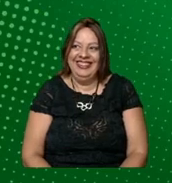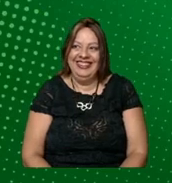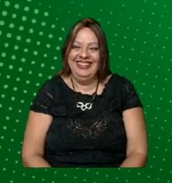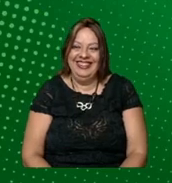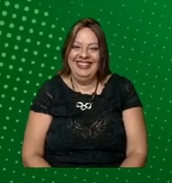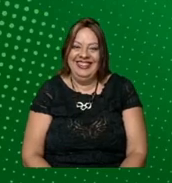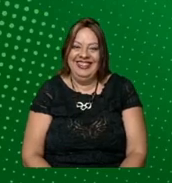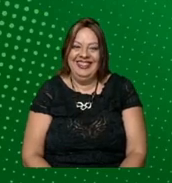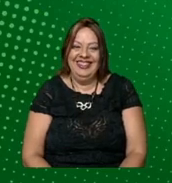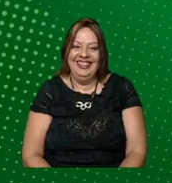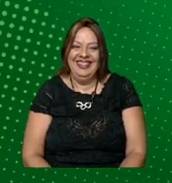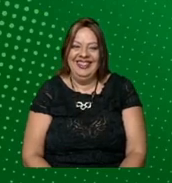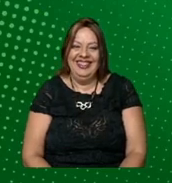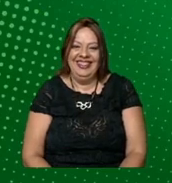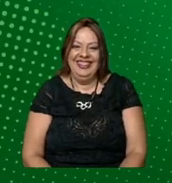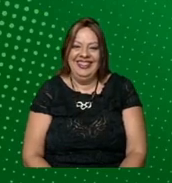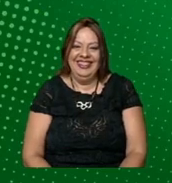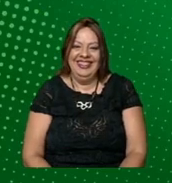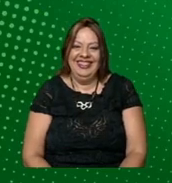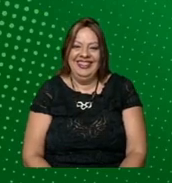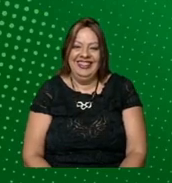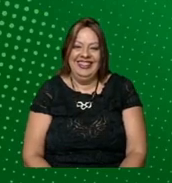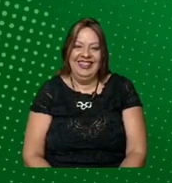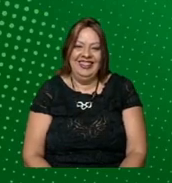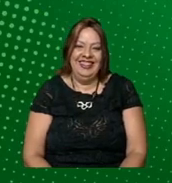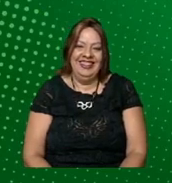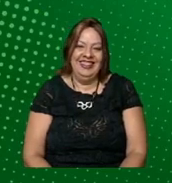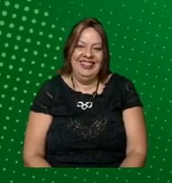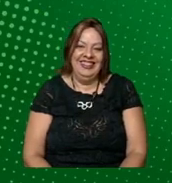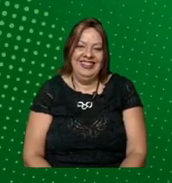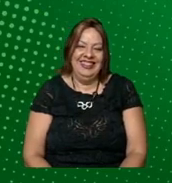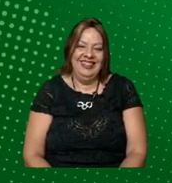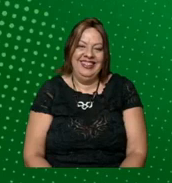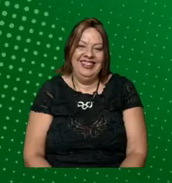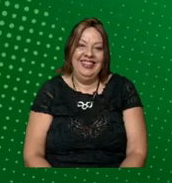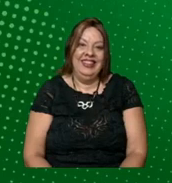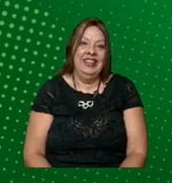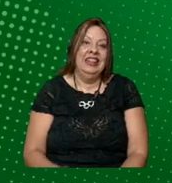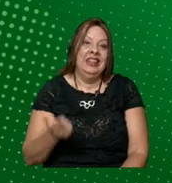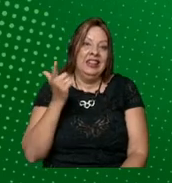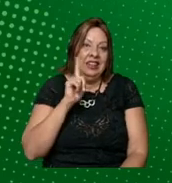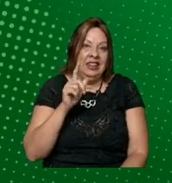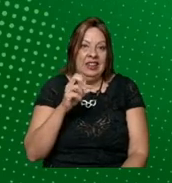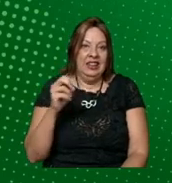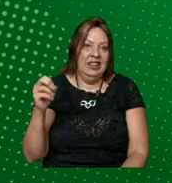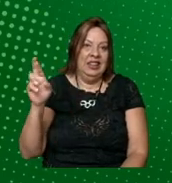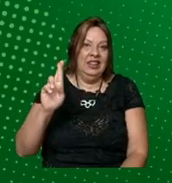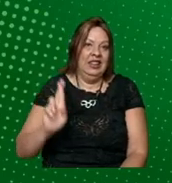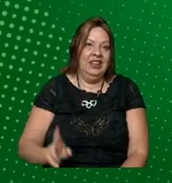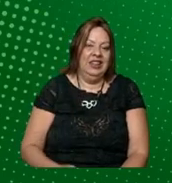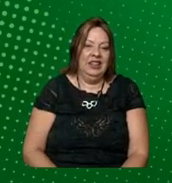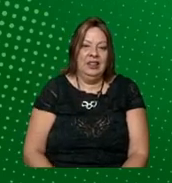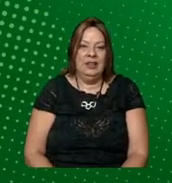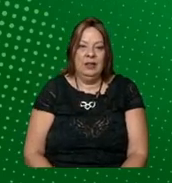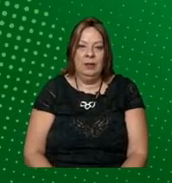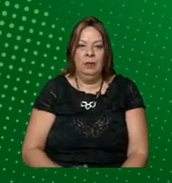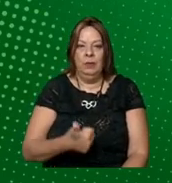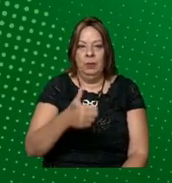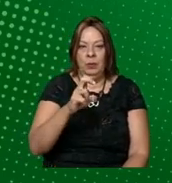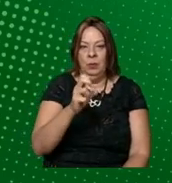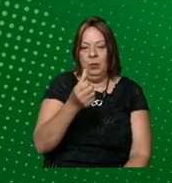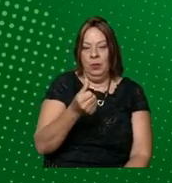conterrâneo. Aí na tenda do mercado com o meu amigo galego, né? R$500 para o Valmir. Alô, Lagarto, parabéns.